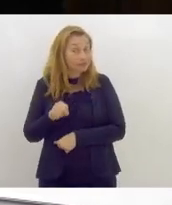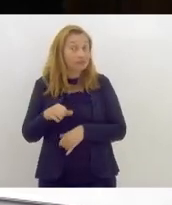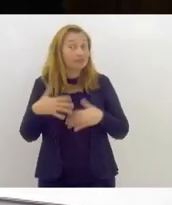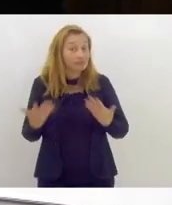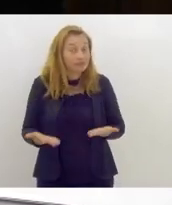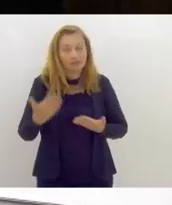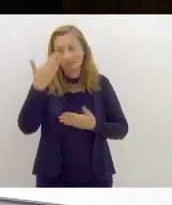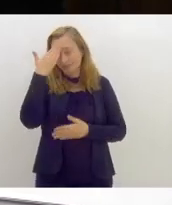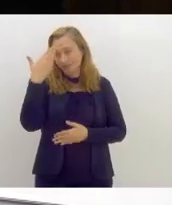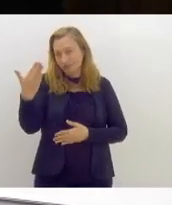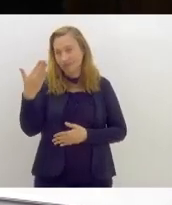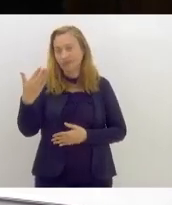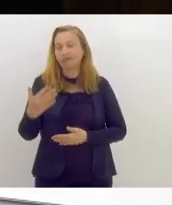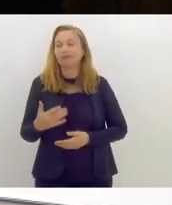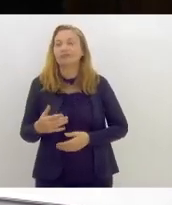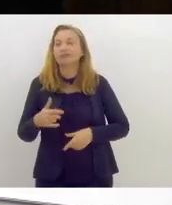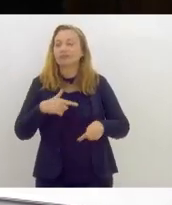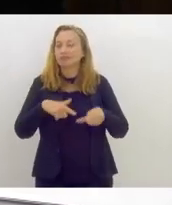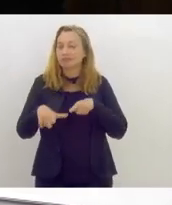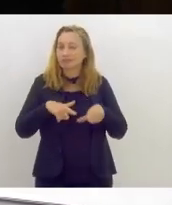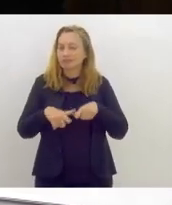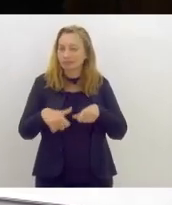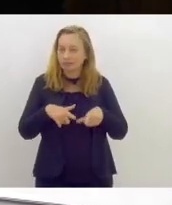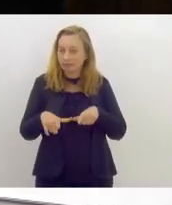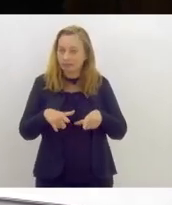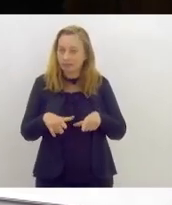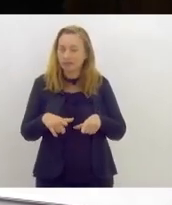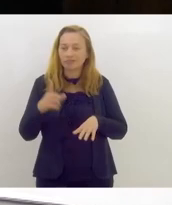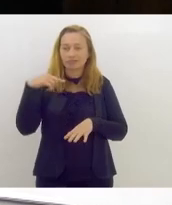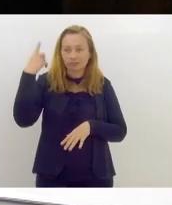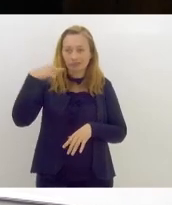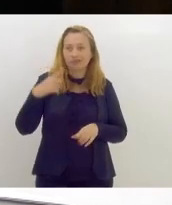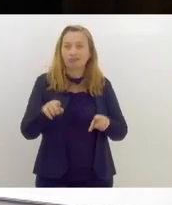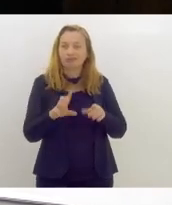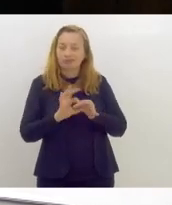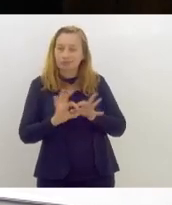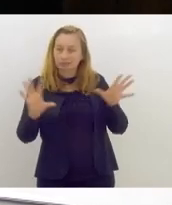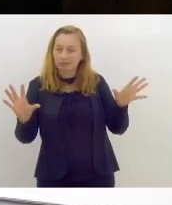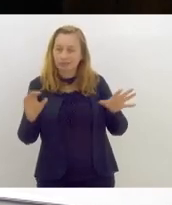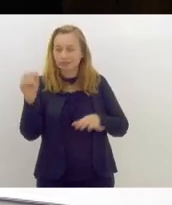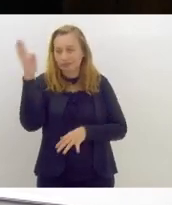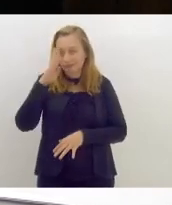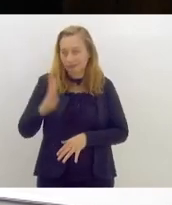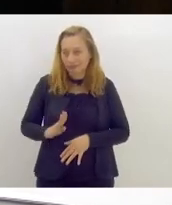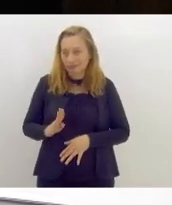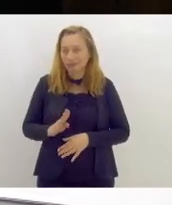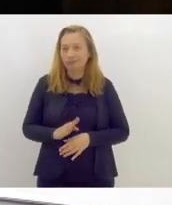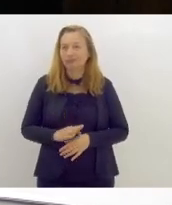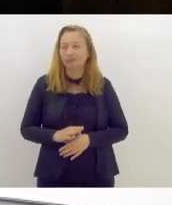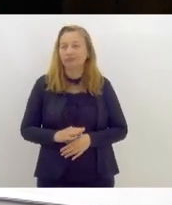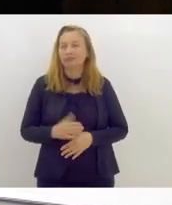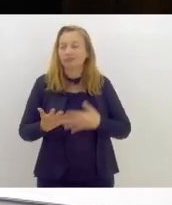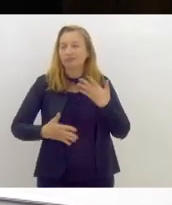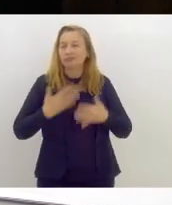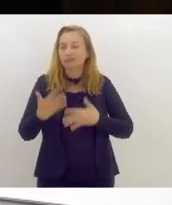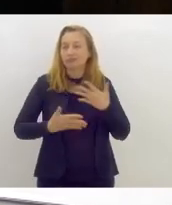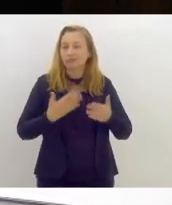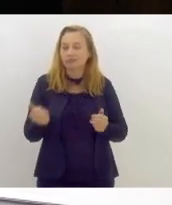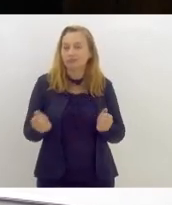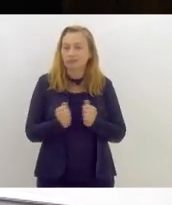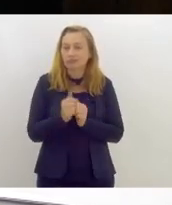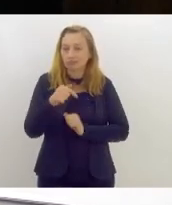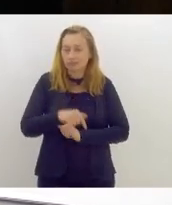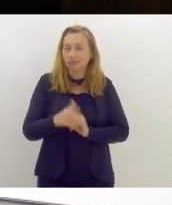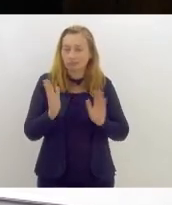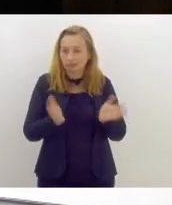agradecer Doutor Simonetti pelo serviço prestados não só os advogados mas a democracia brasileira é um prazer estar aqui hoje